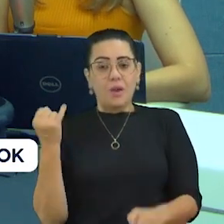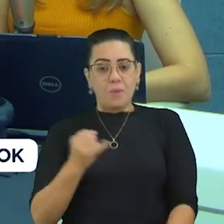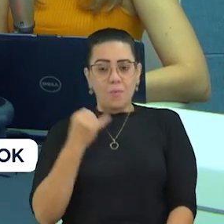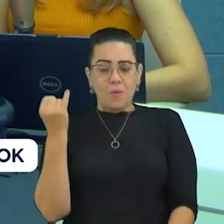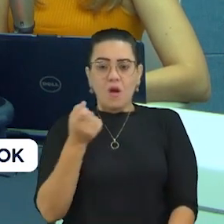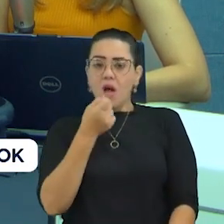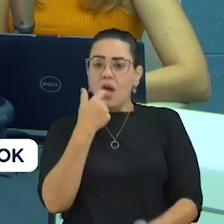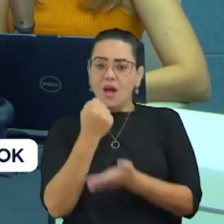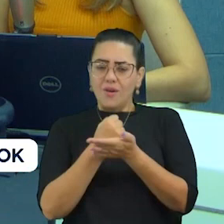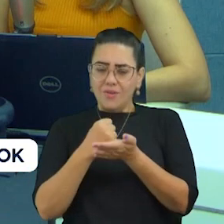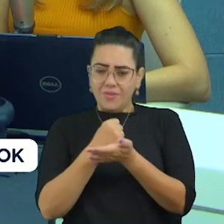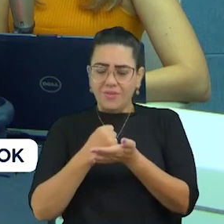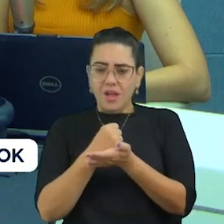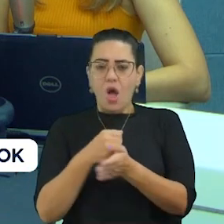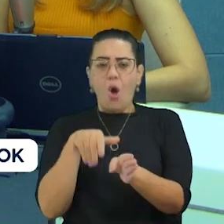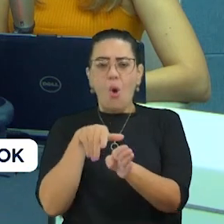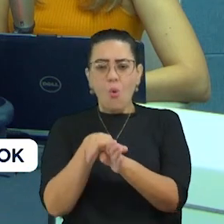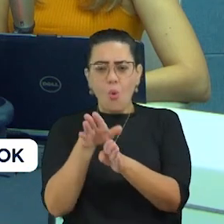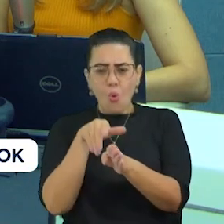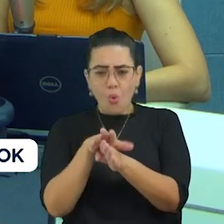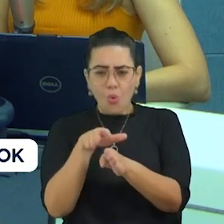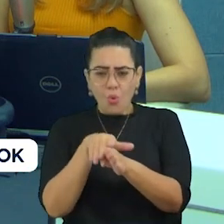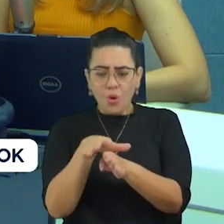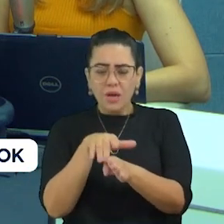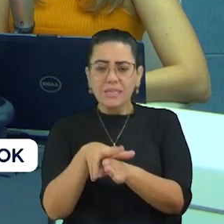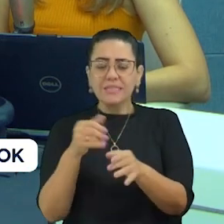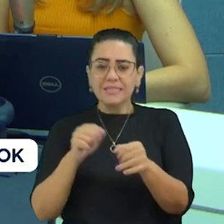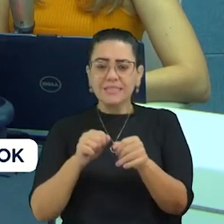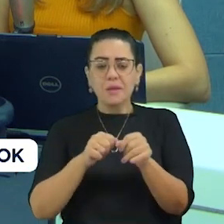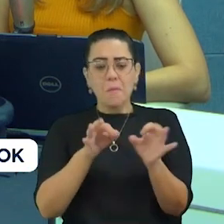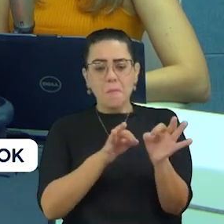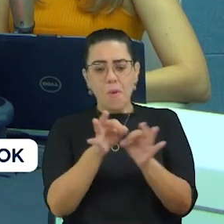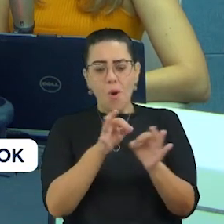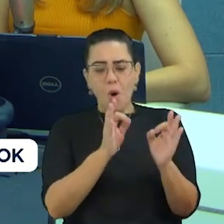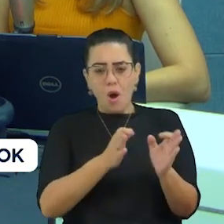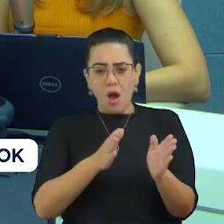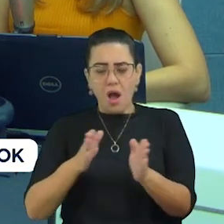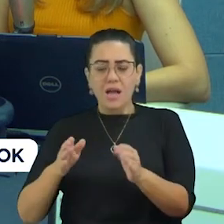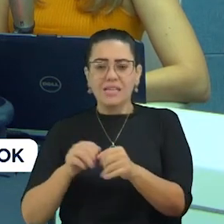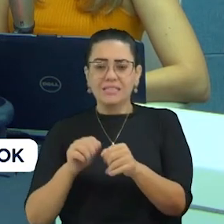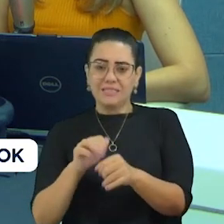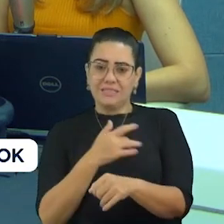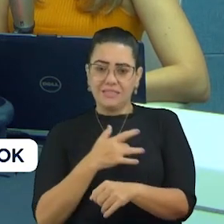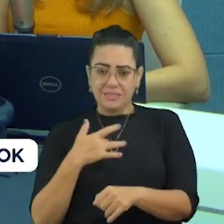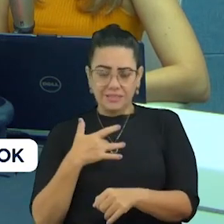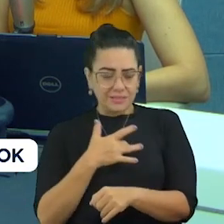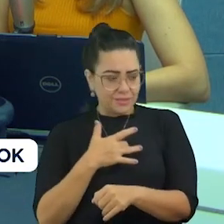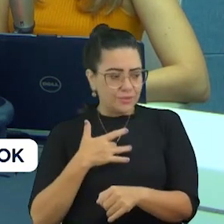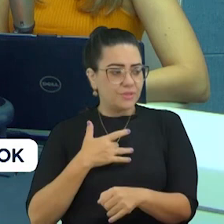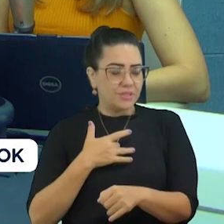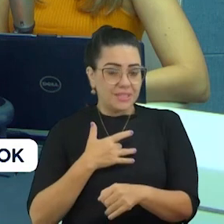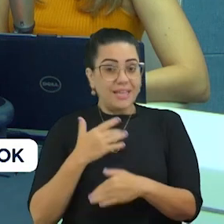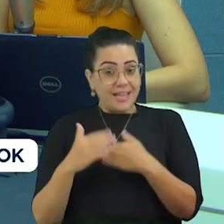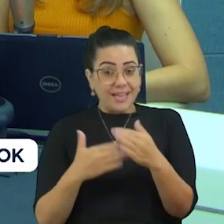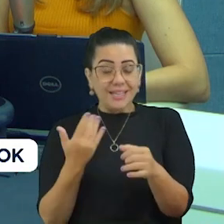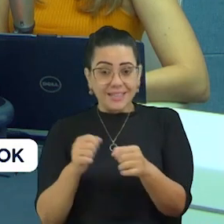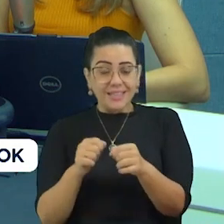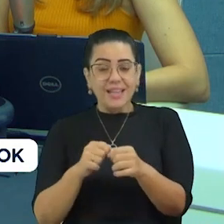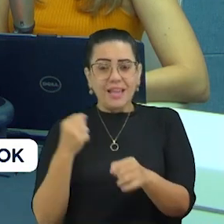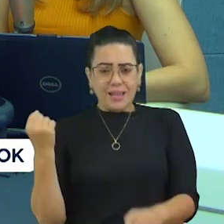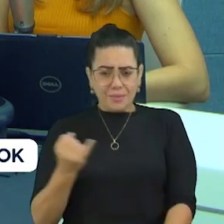de orientações, programação de saúdes preventivas, de programas de promoção à